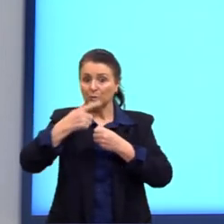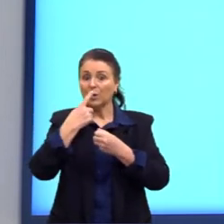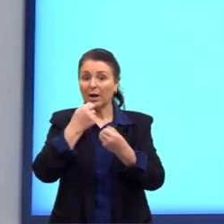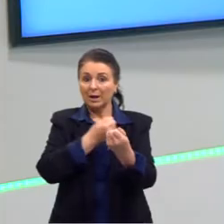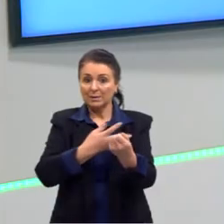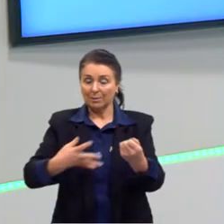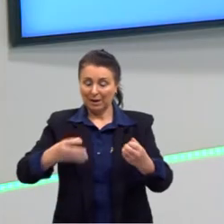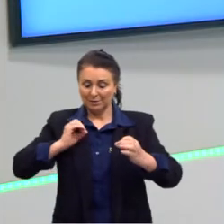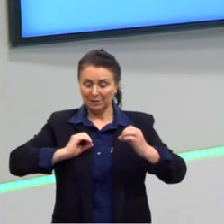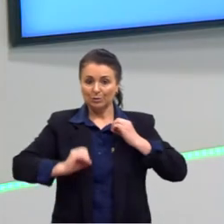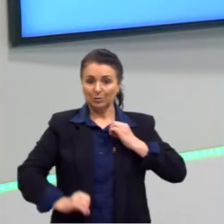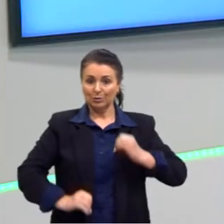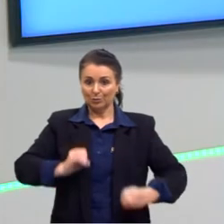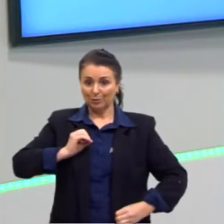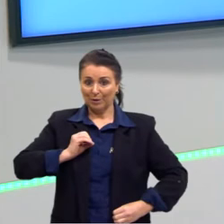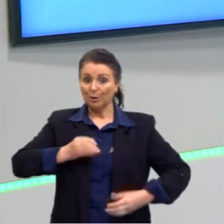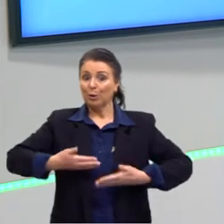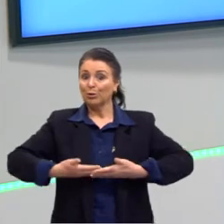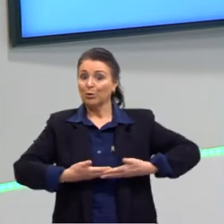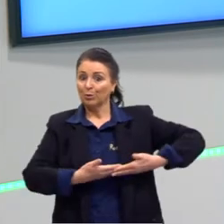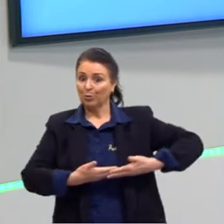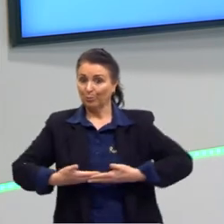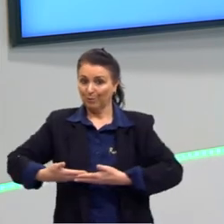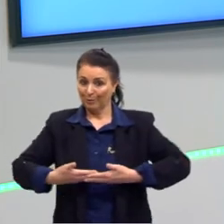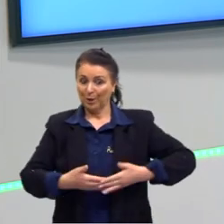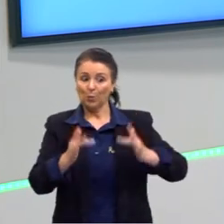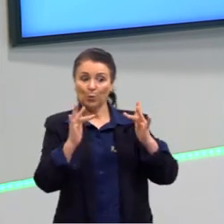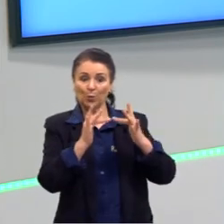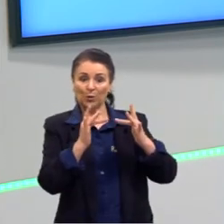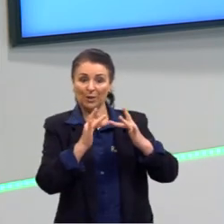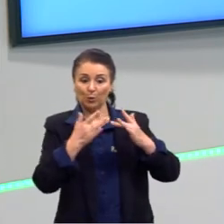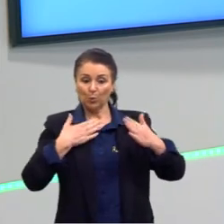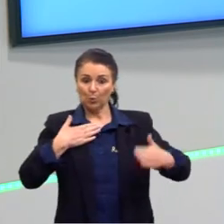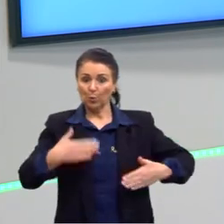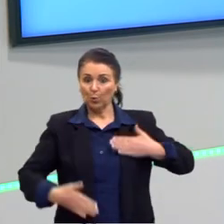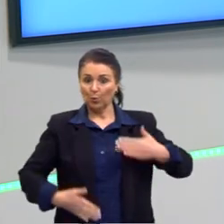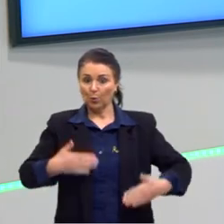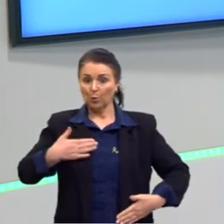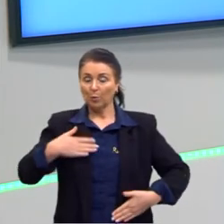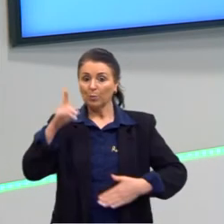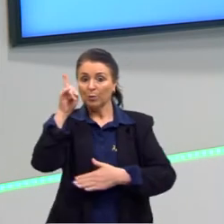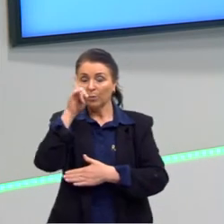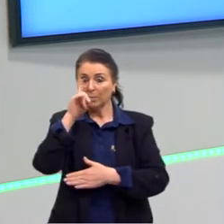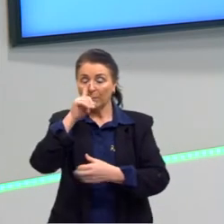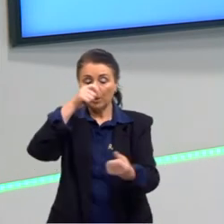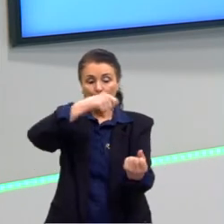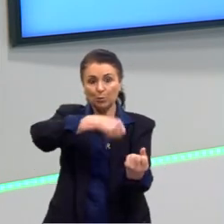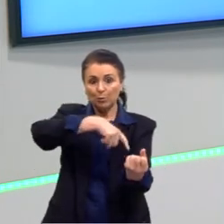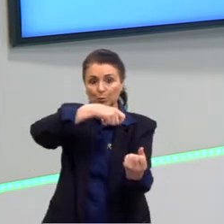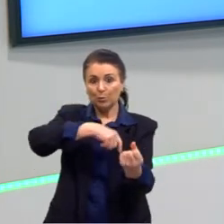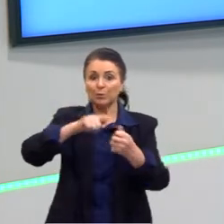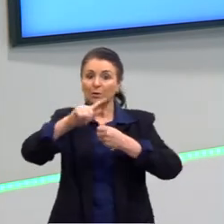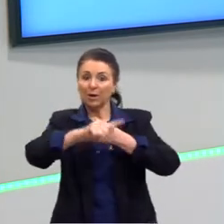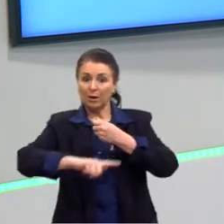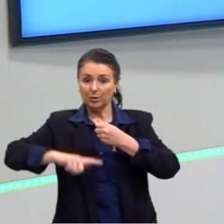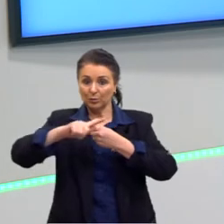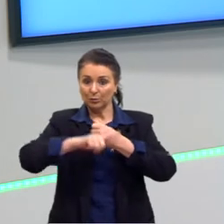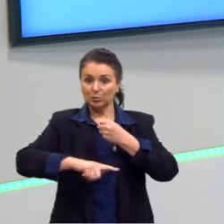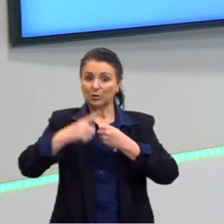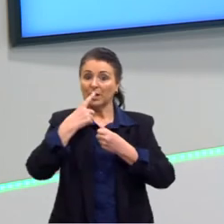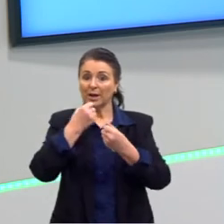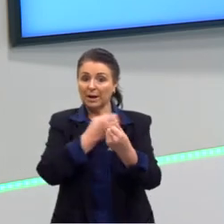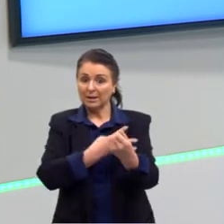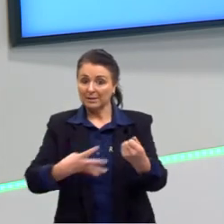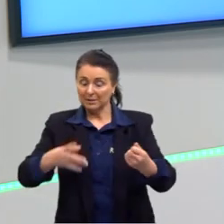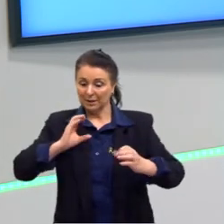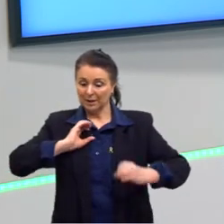feto as hemácias que entrarem em contato ali com o corpo da mãe esse soro ele vai aglutinar essas hemácias né evitando